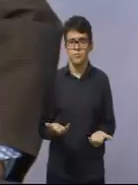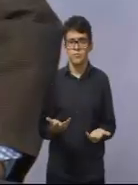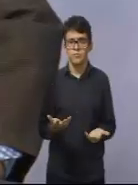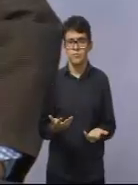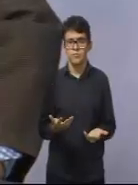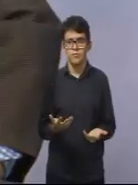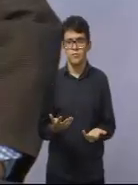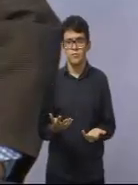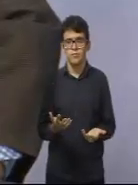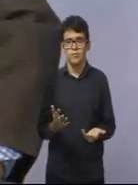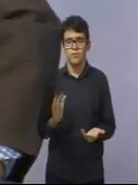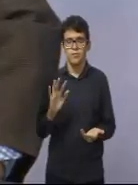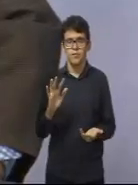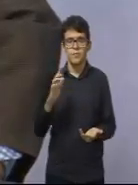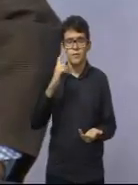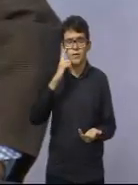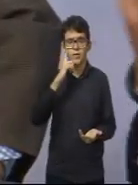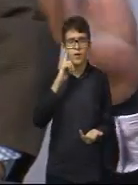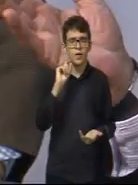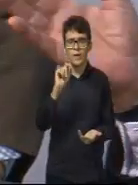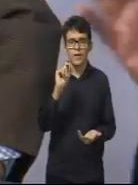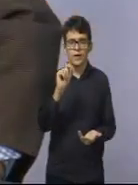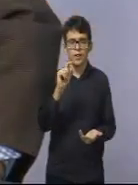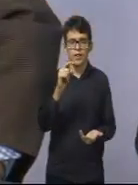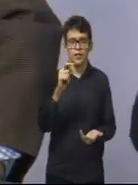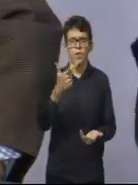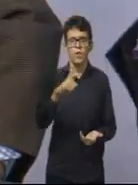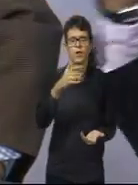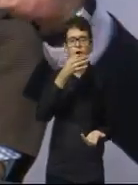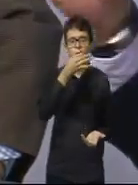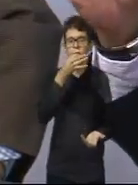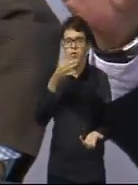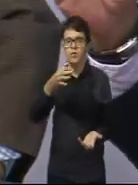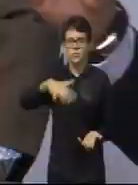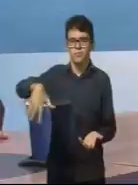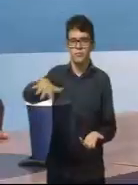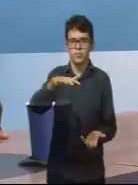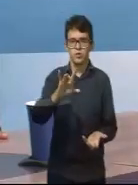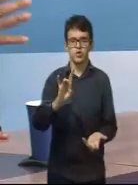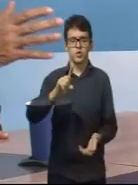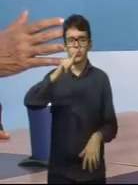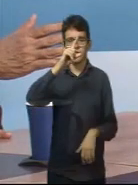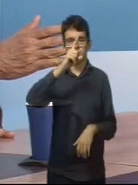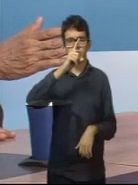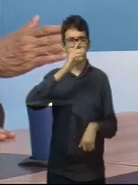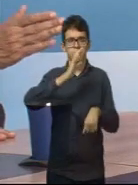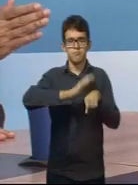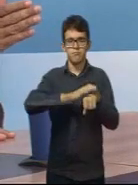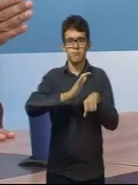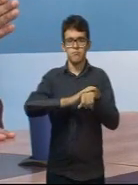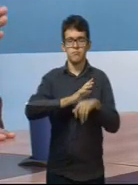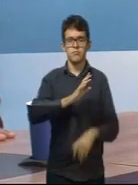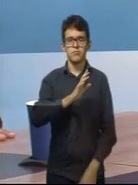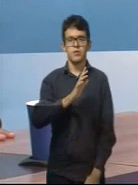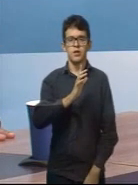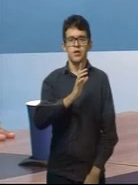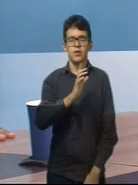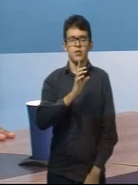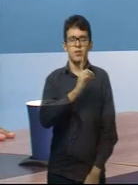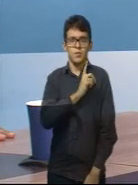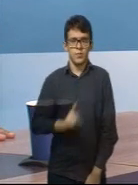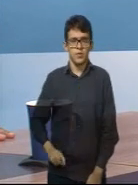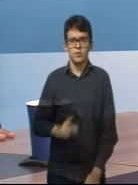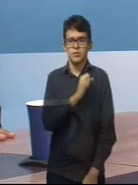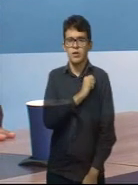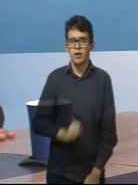democracia direta, acabou-se. Então vamos o quê? Usar porque não adianta esses mecanismos que você tem de democracia direta,